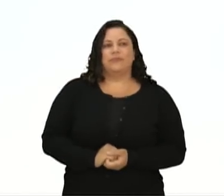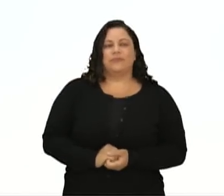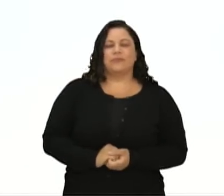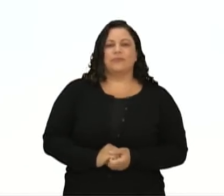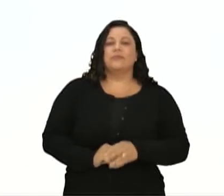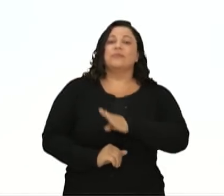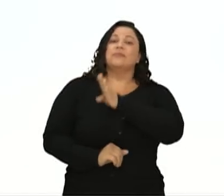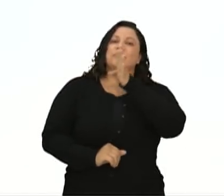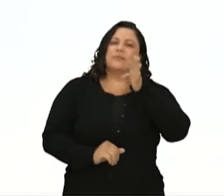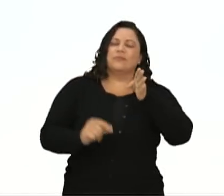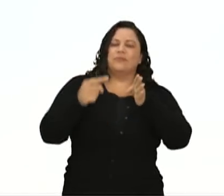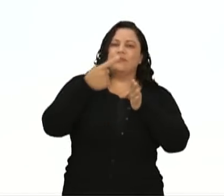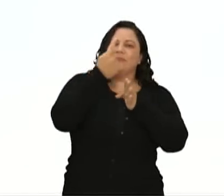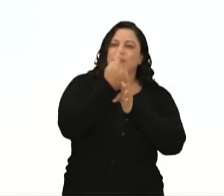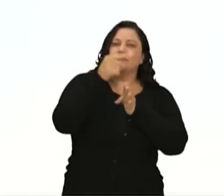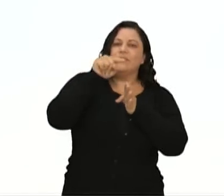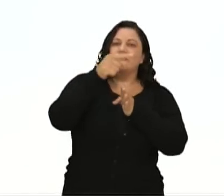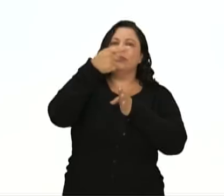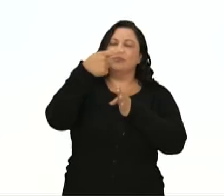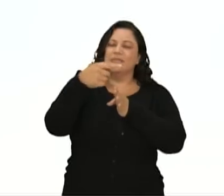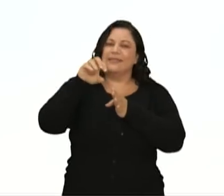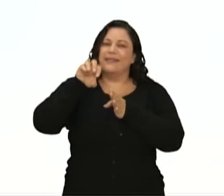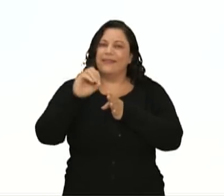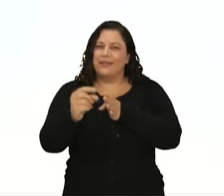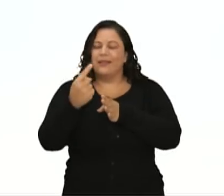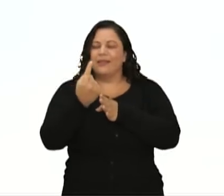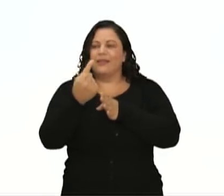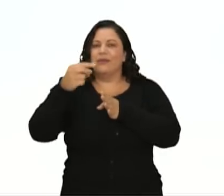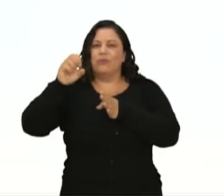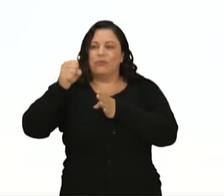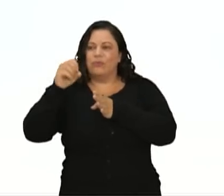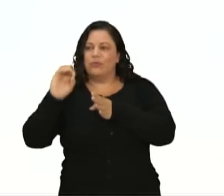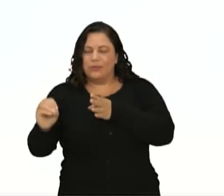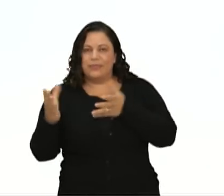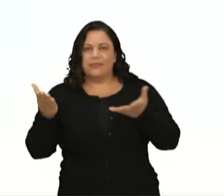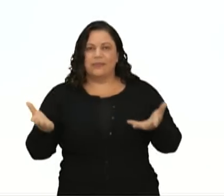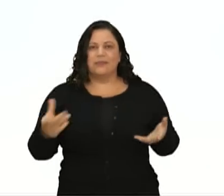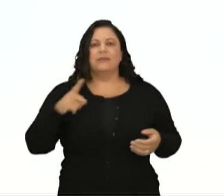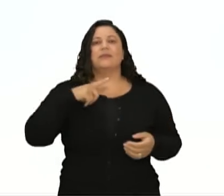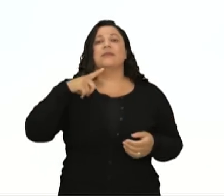próximo, entre 1,70 e 1,80, nós temos